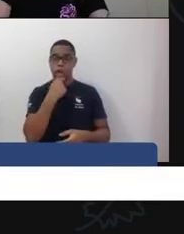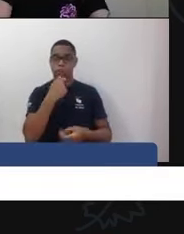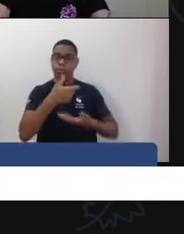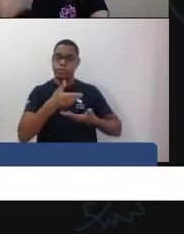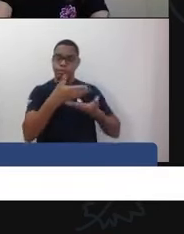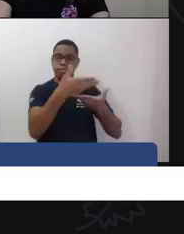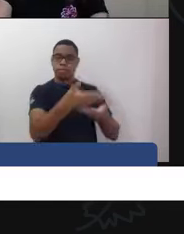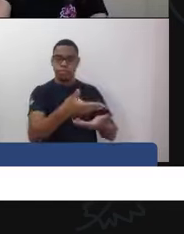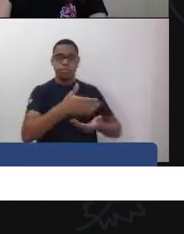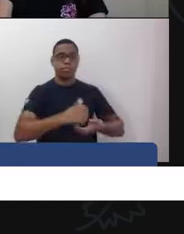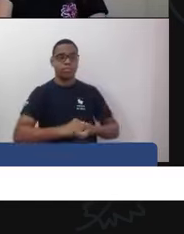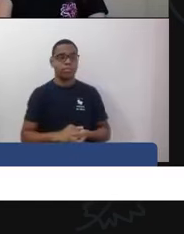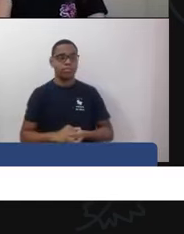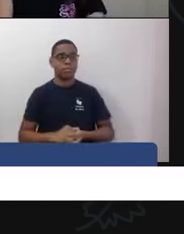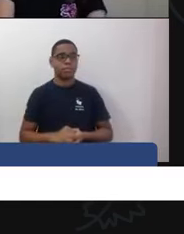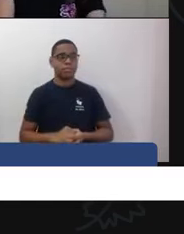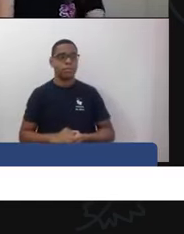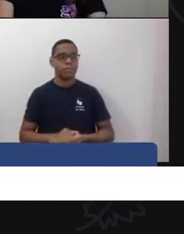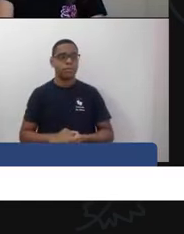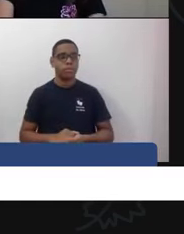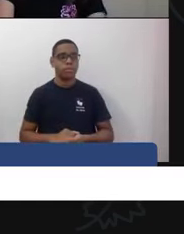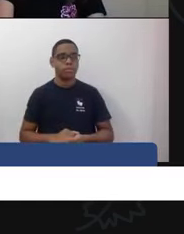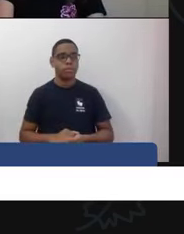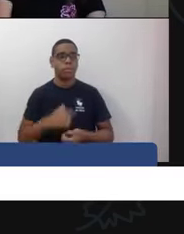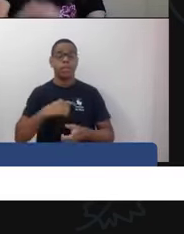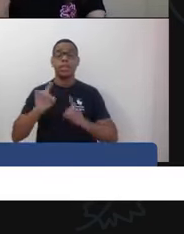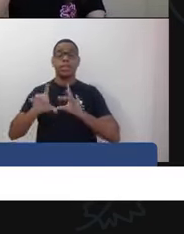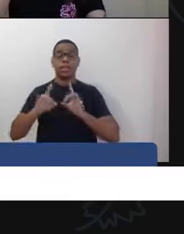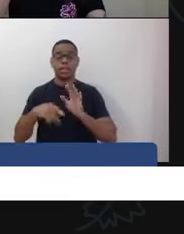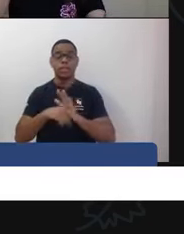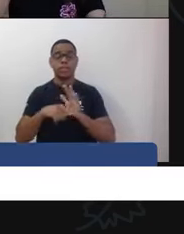fundou a ADD. Ele era técnico do